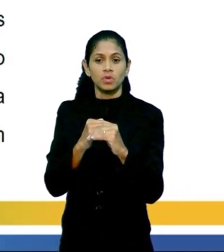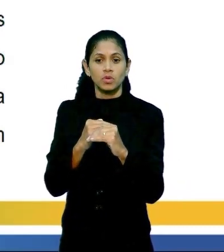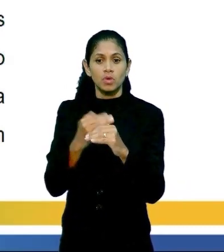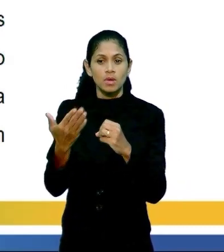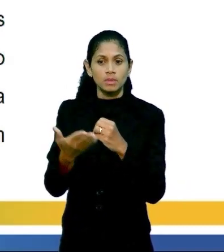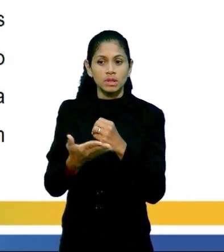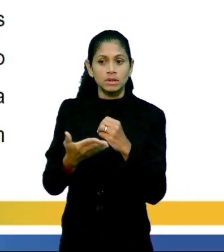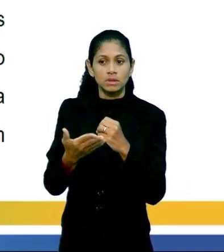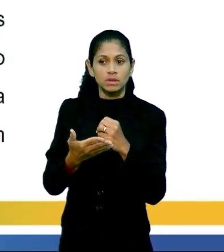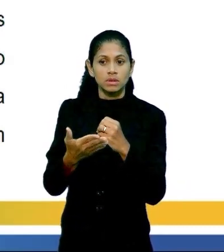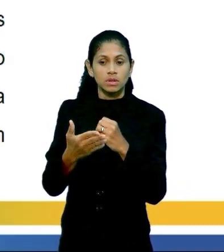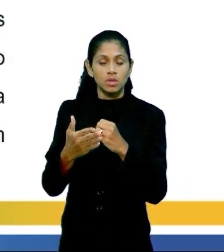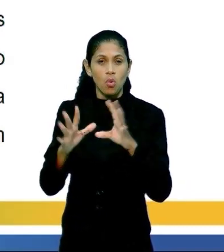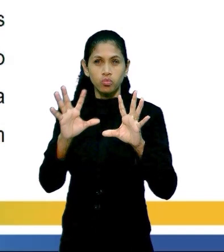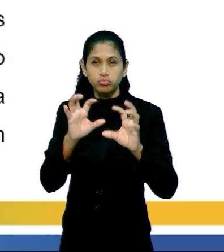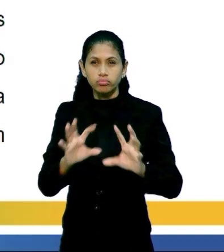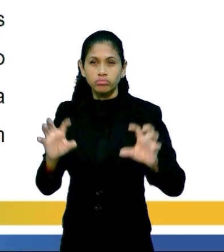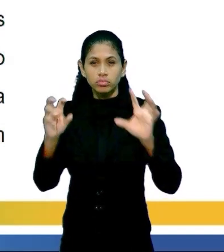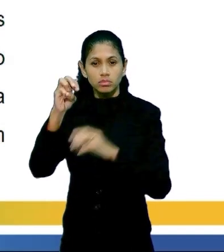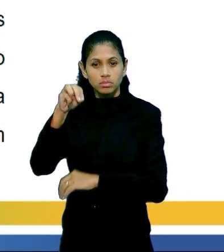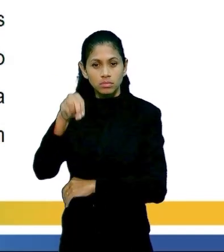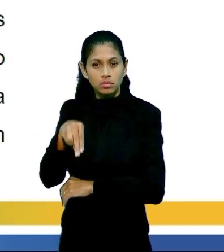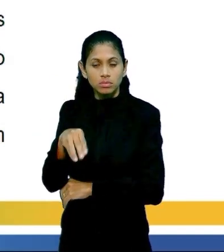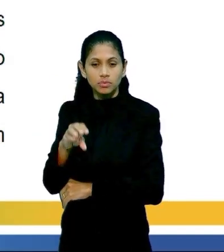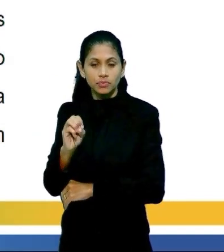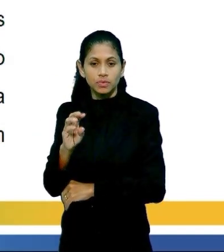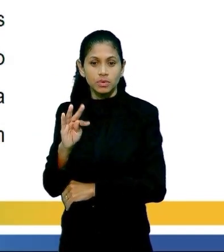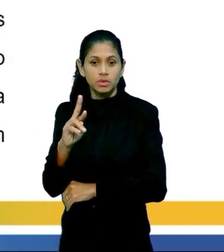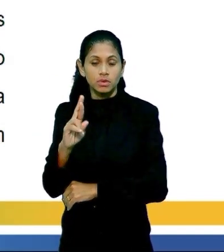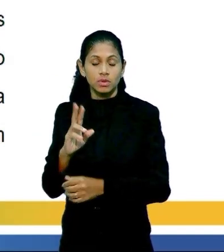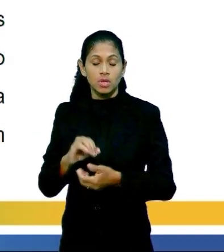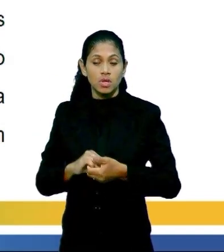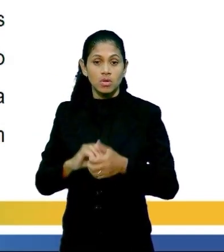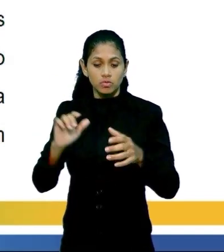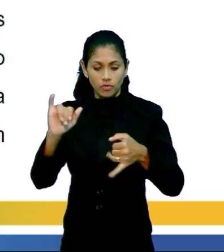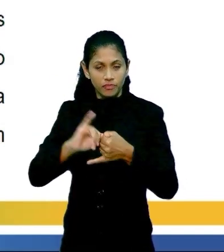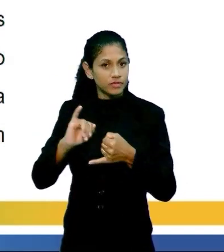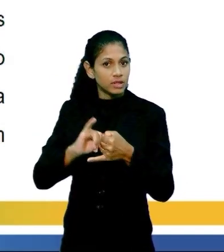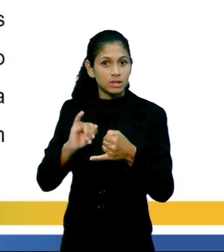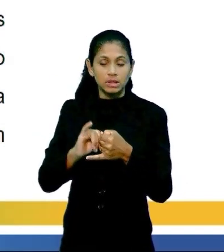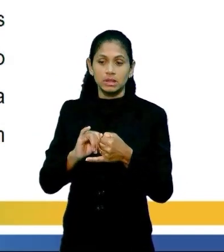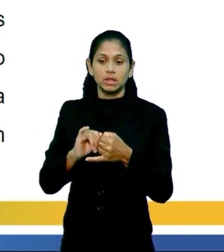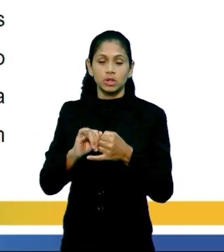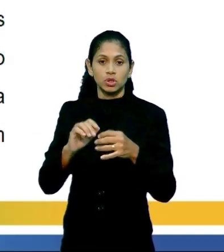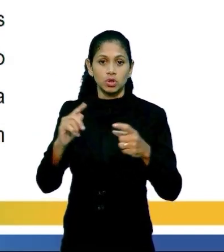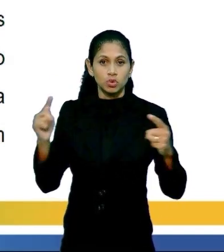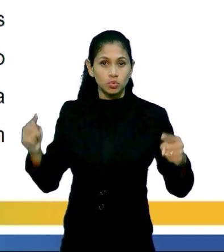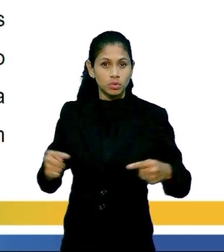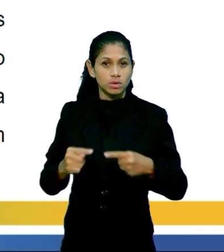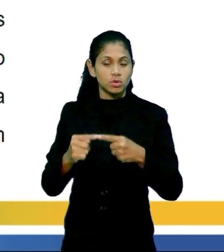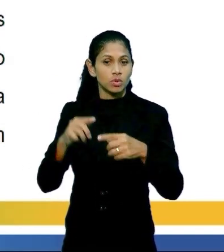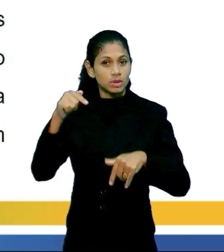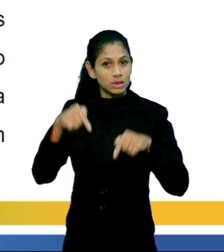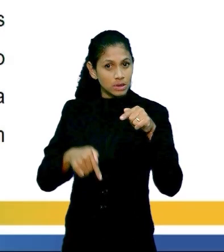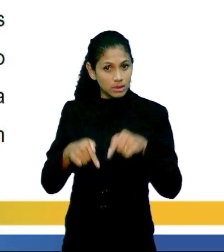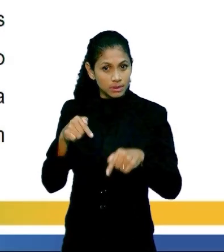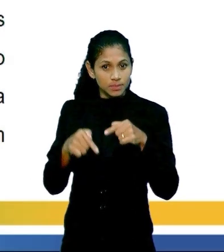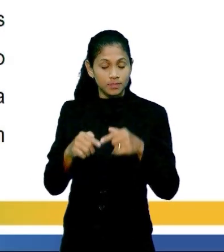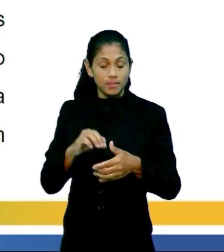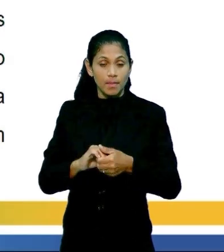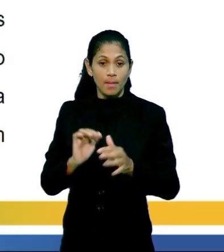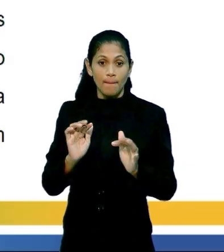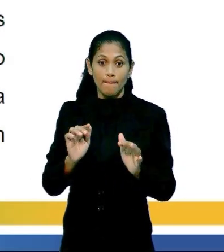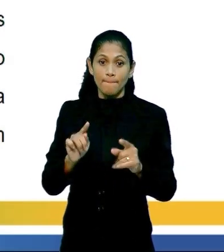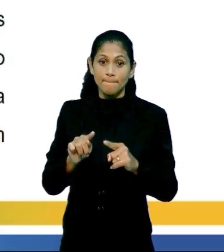formariam compostos químicos. Porém, em 1962, foi realizada com